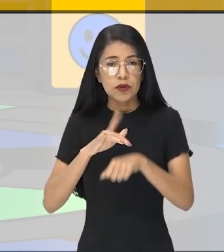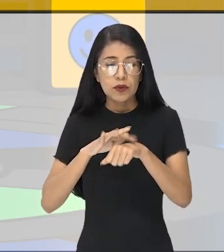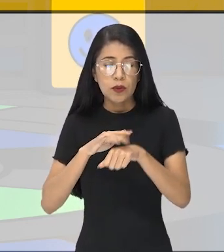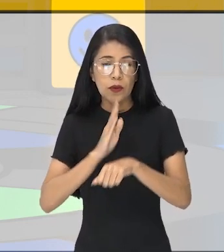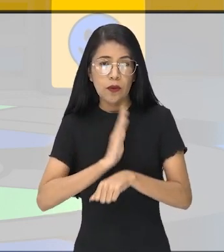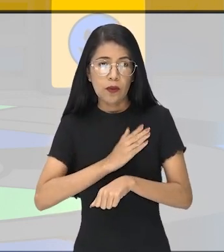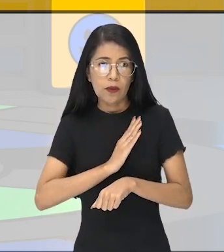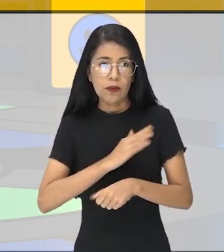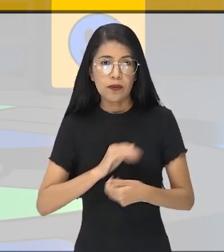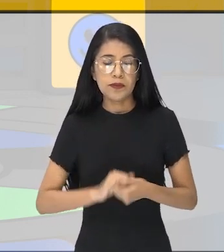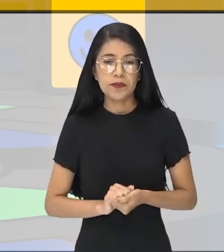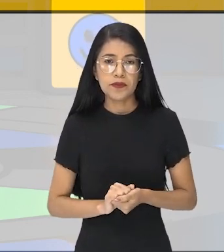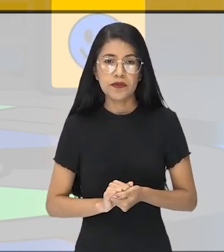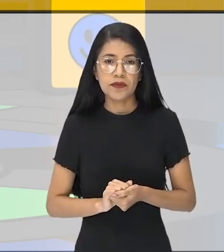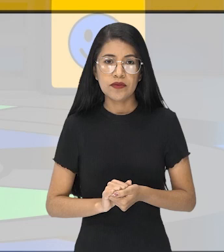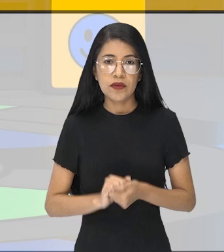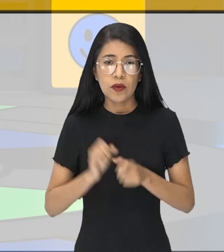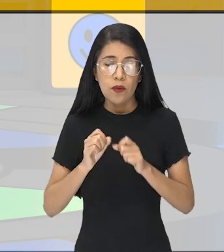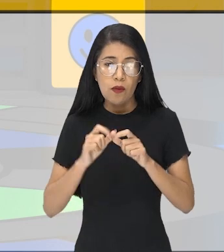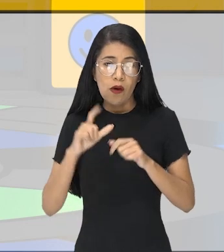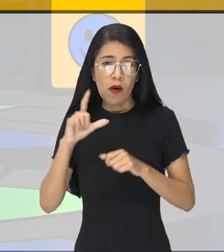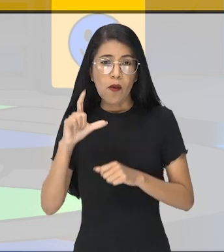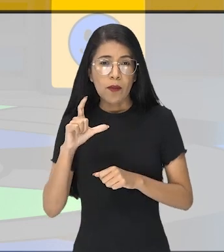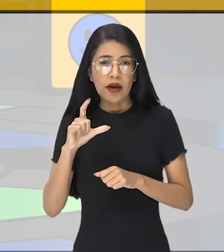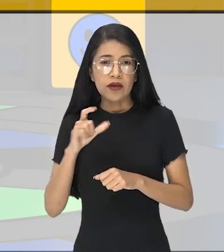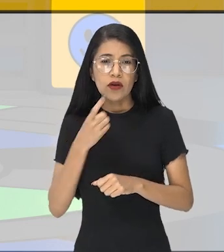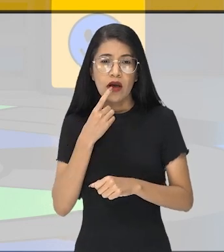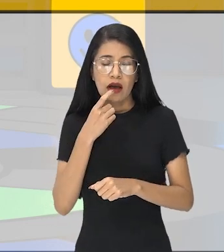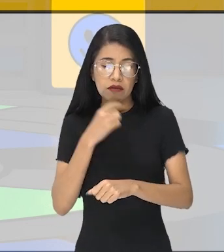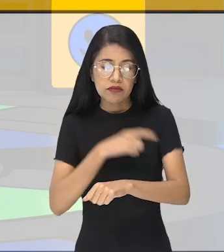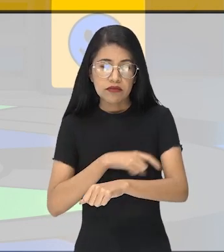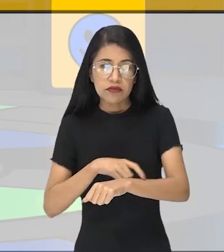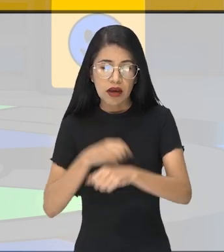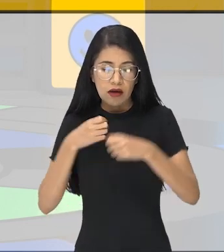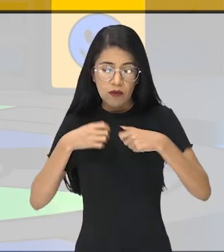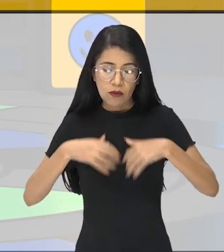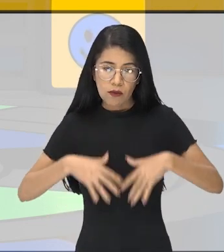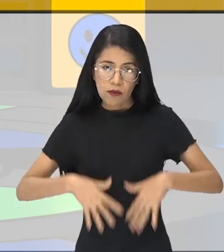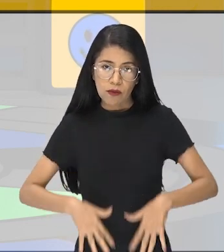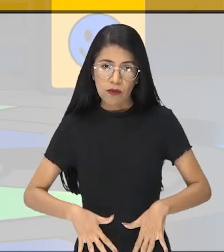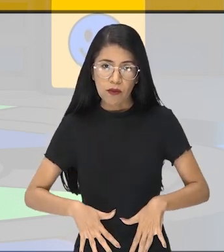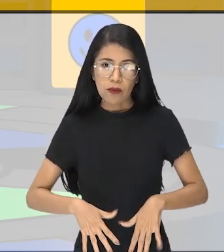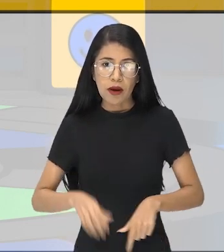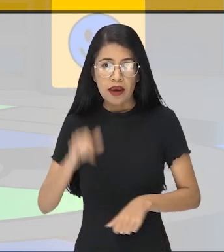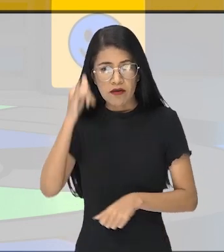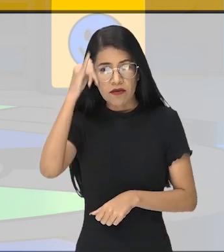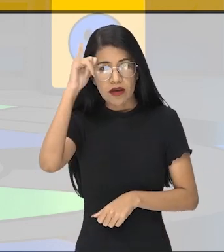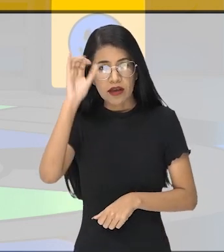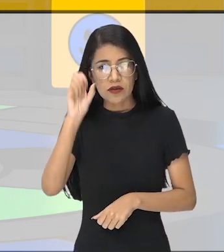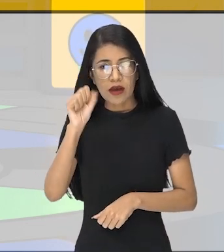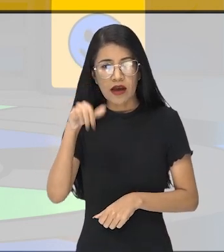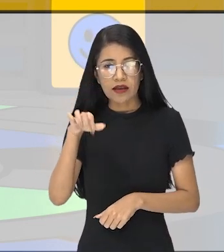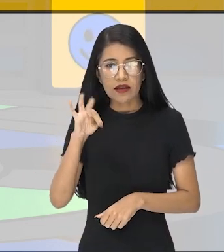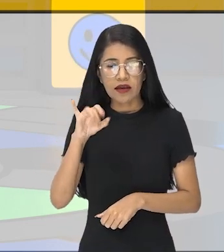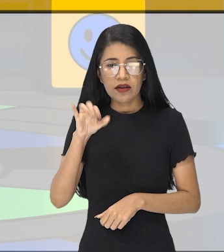no coração. Aumento do fluxo sanguíneo circulatório de membros inferiores, prevenindo a